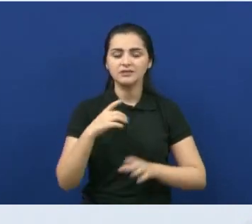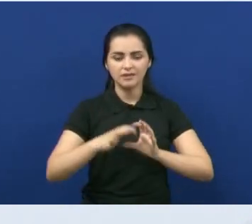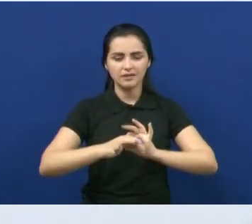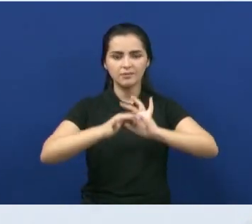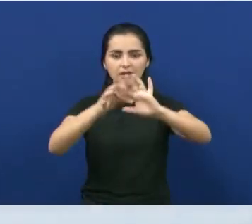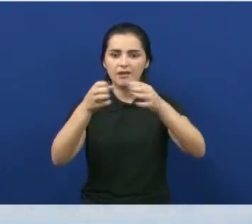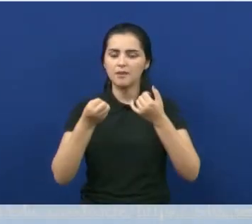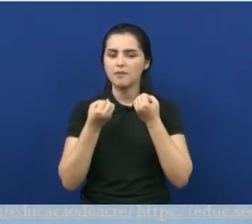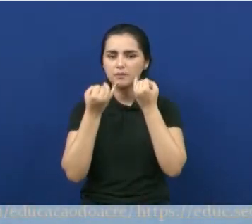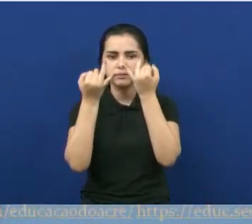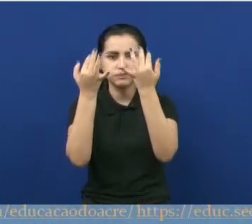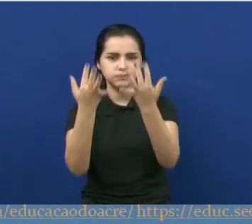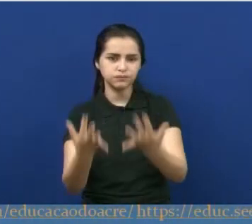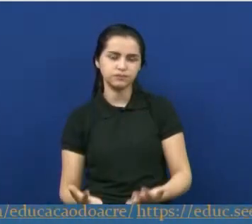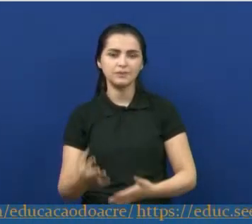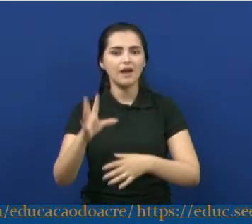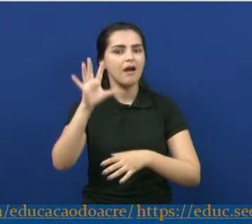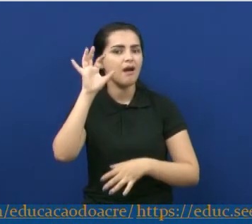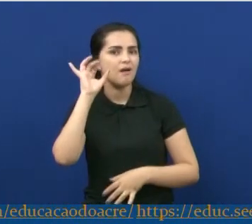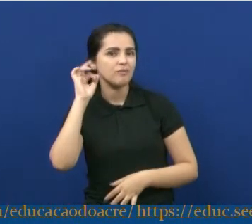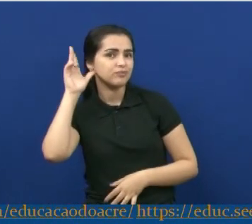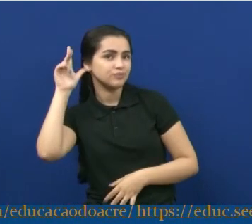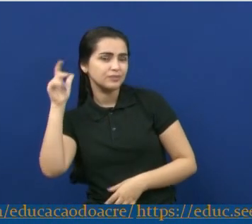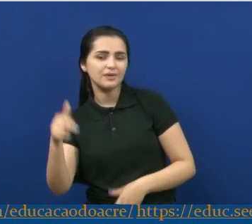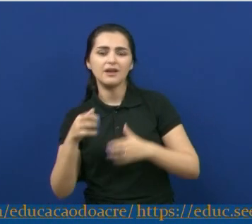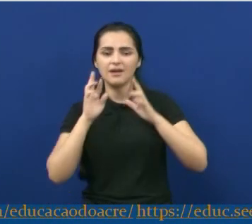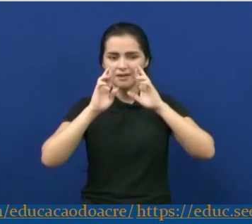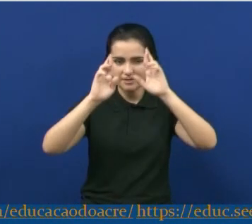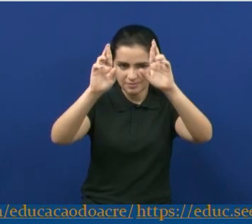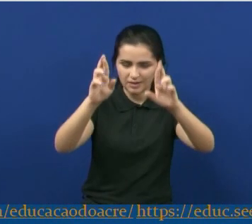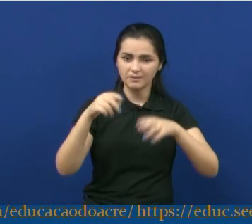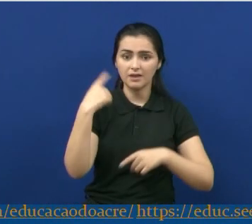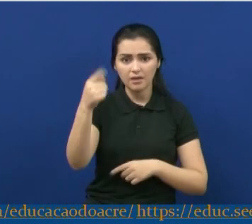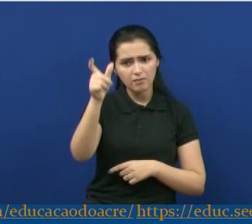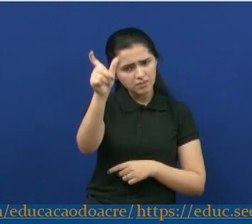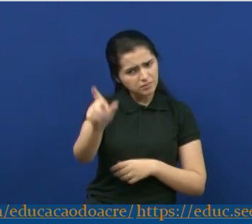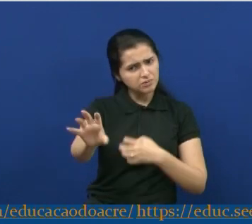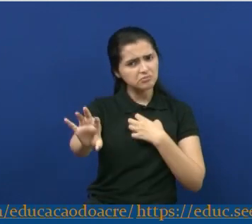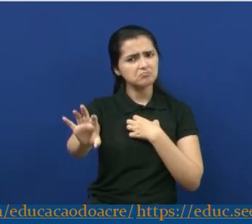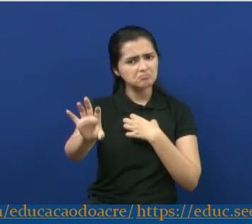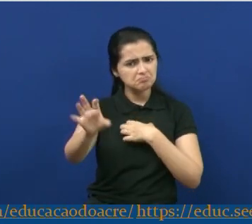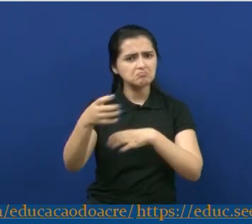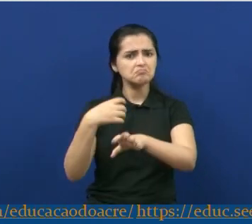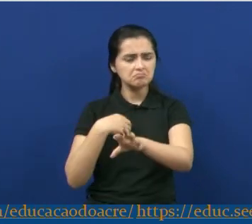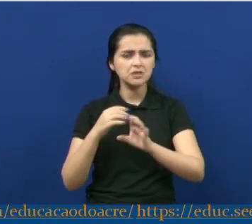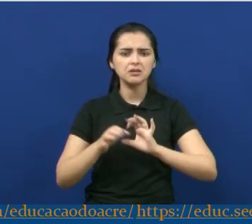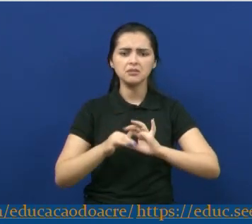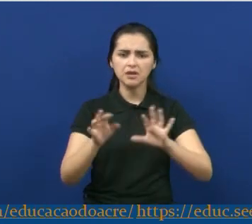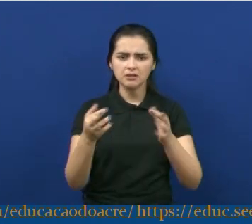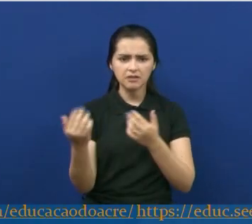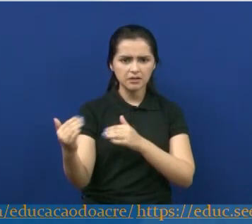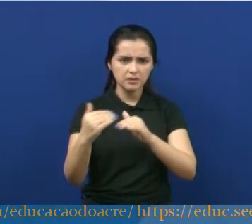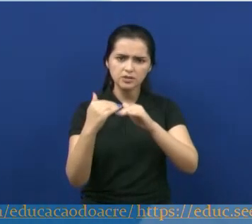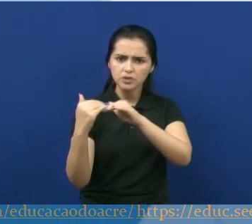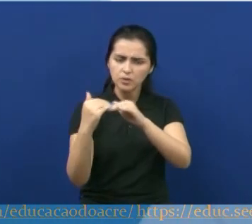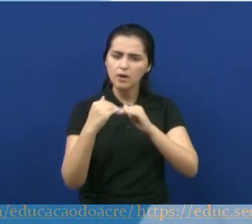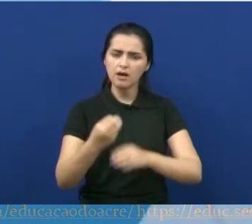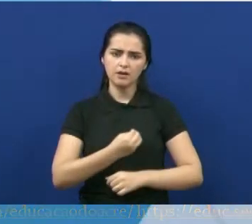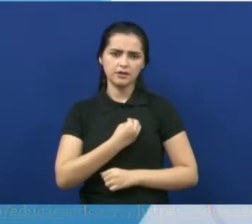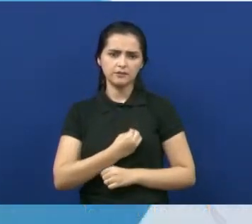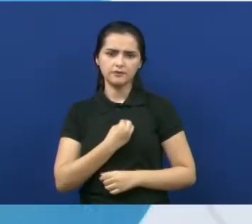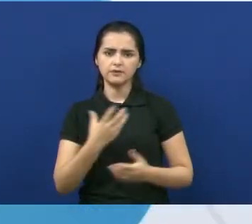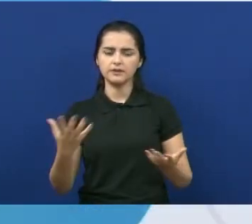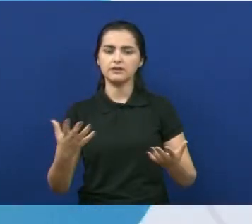para falar, liberdade para ouvir, a gente tem que respeitar que o outro também tem liberdade. Também tem liberdade de viver, também